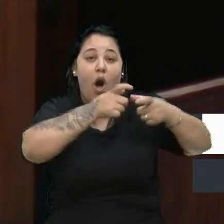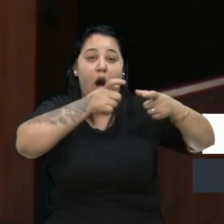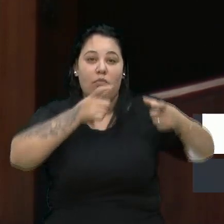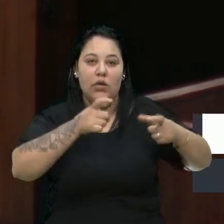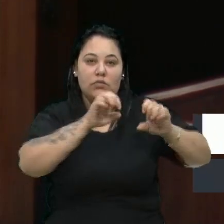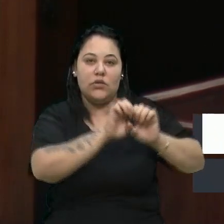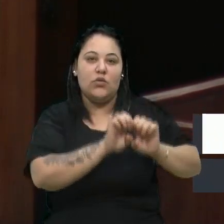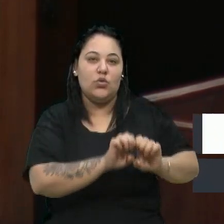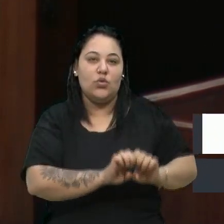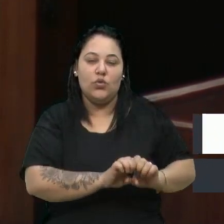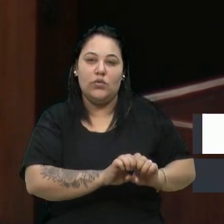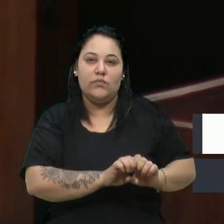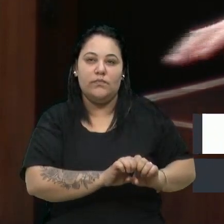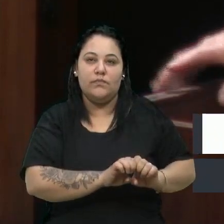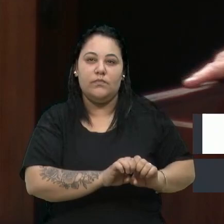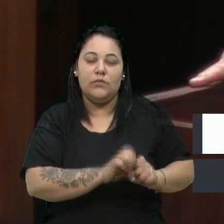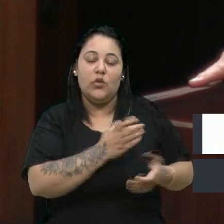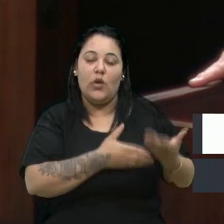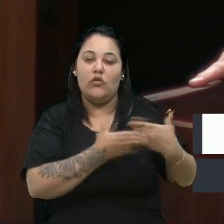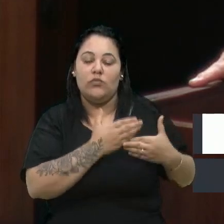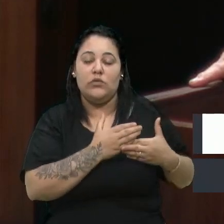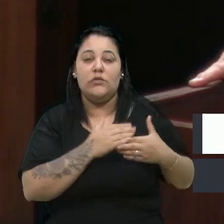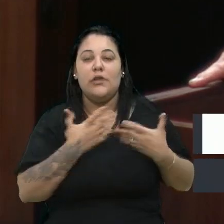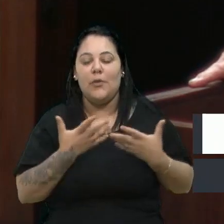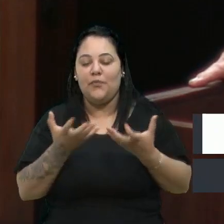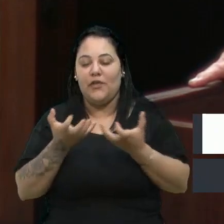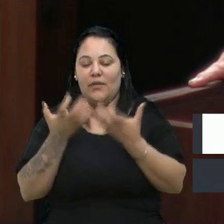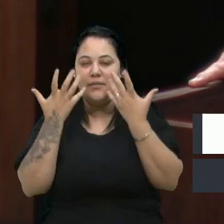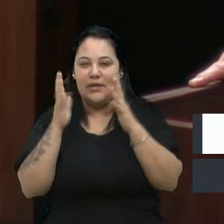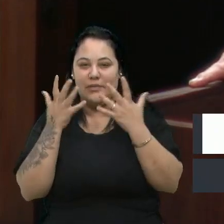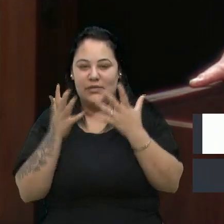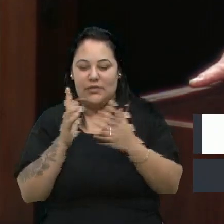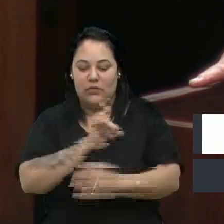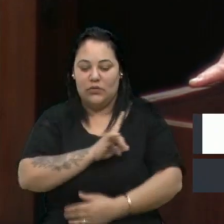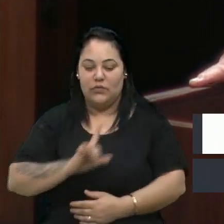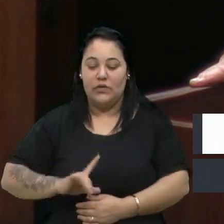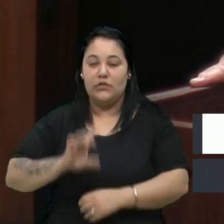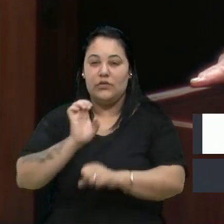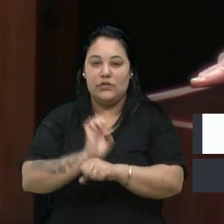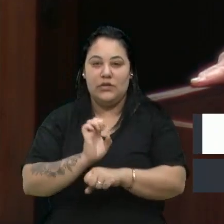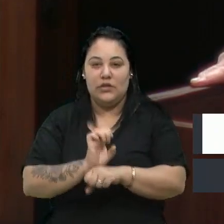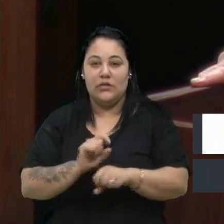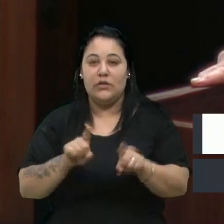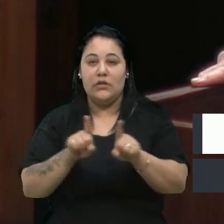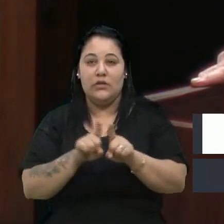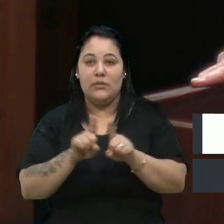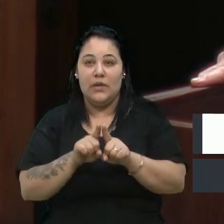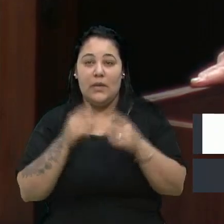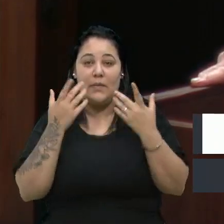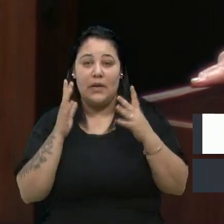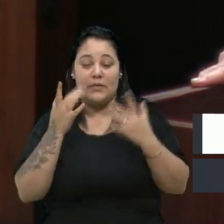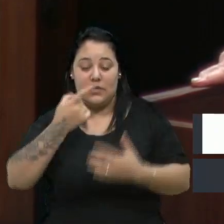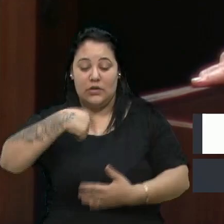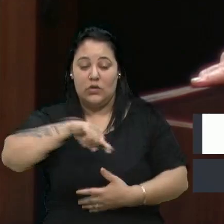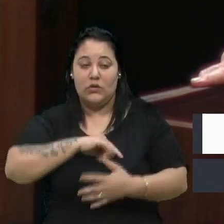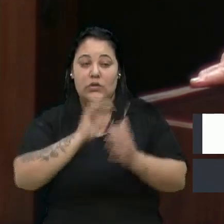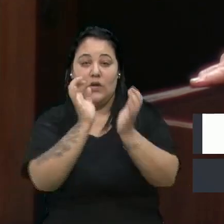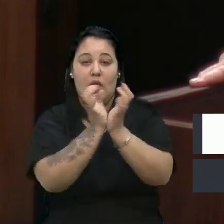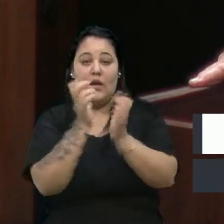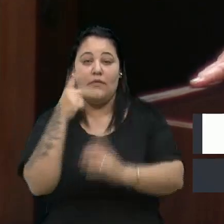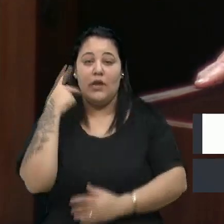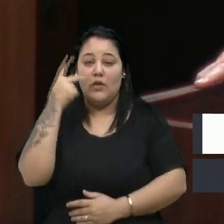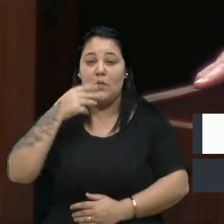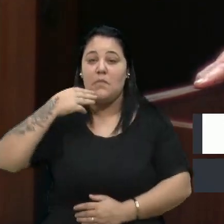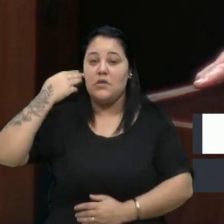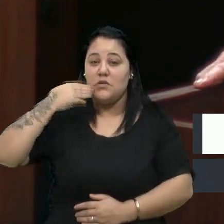sua estrutura e o seu atendimento. Então, parabenizar o governo do Estado, parabenizar a nossa colega, a vereadora Marisol Santos, que foi a